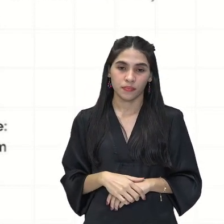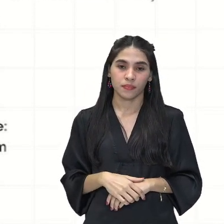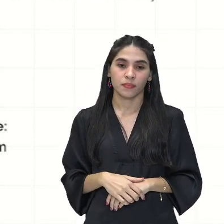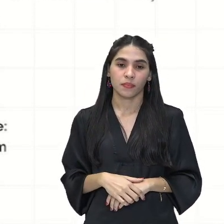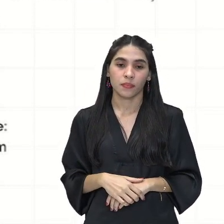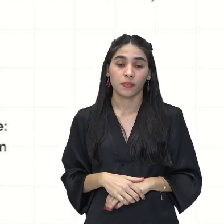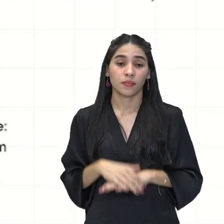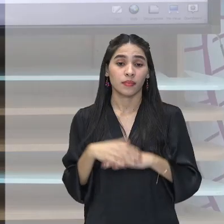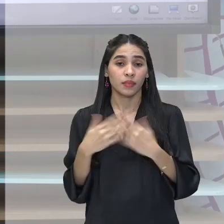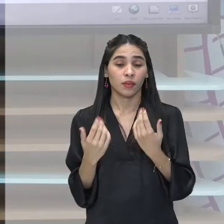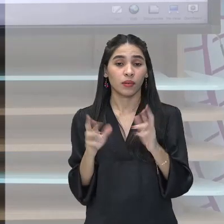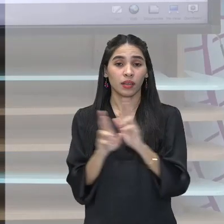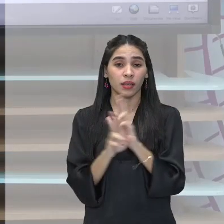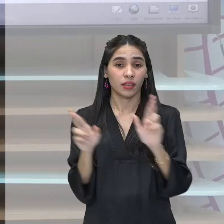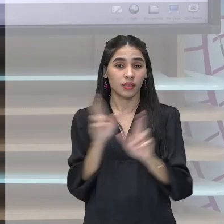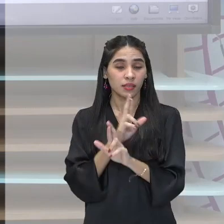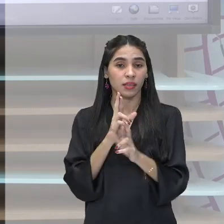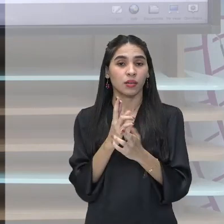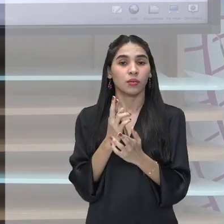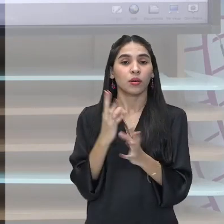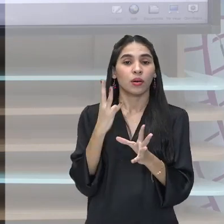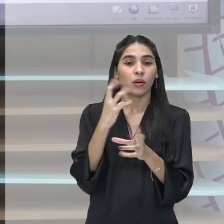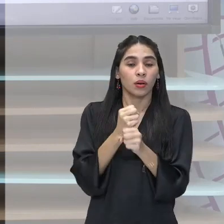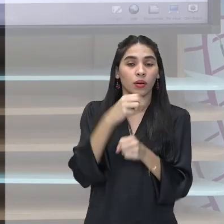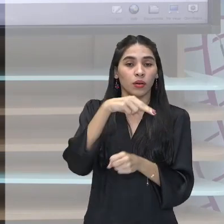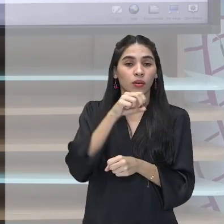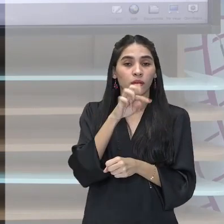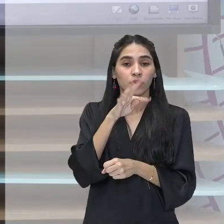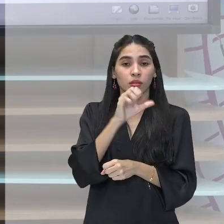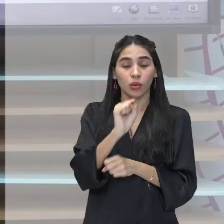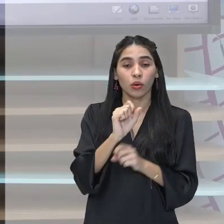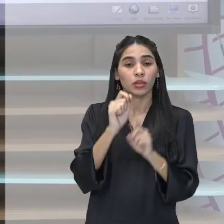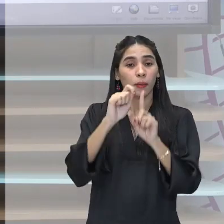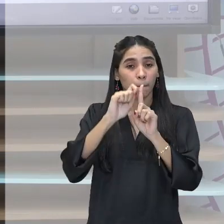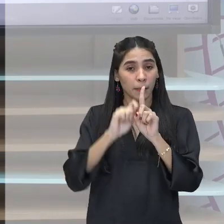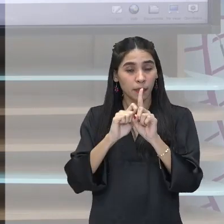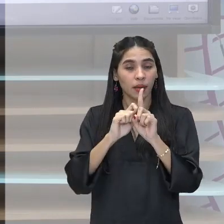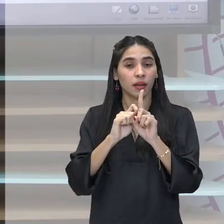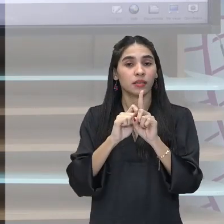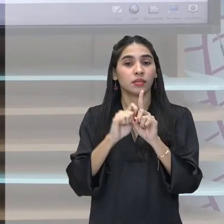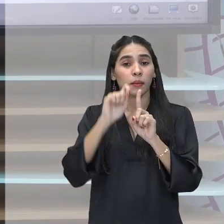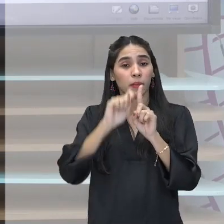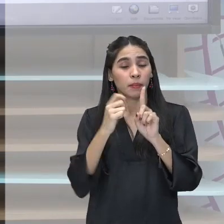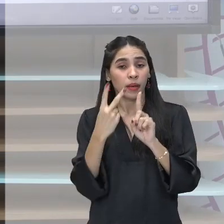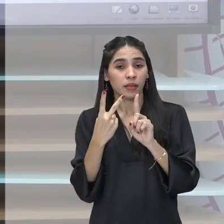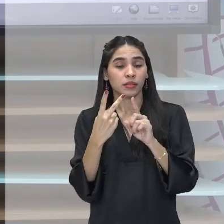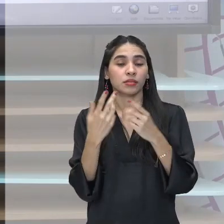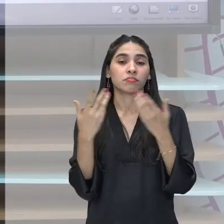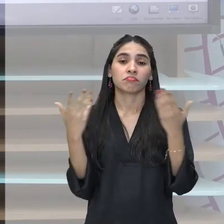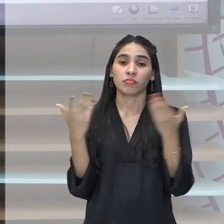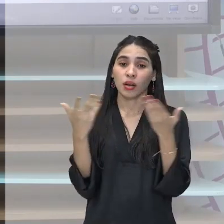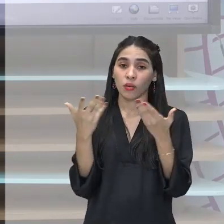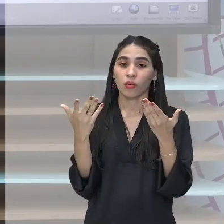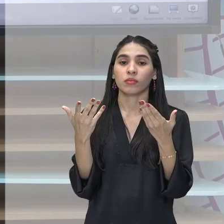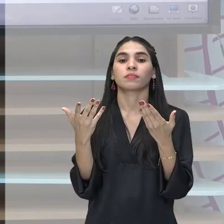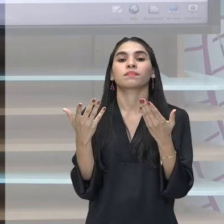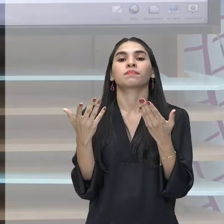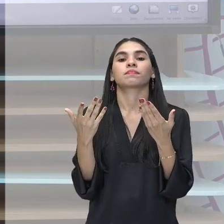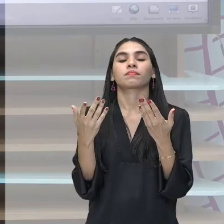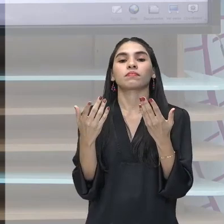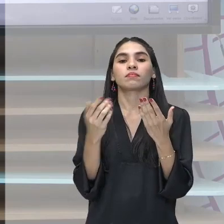3,70 em relação às notas desse bimestre. Ou seja, então agora